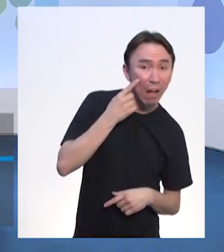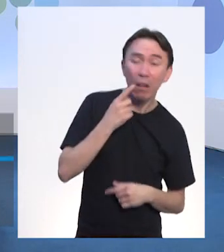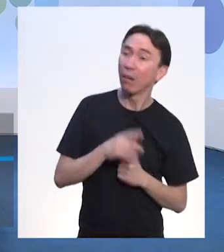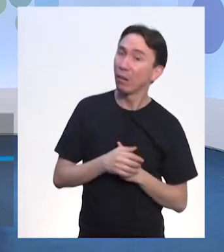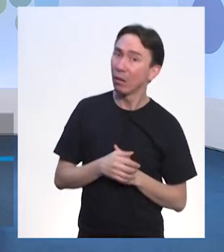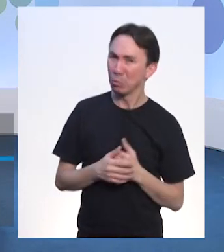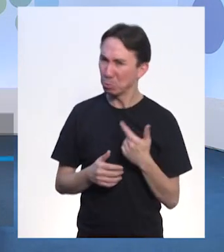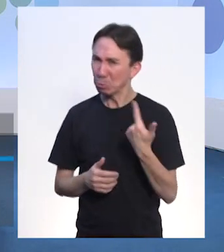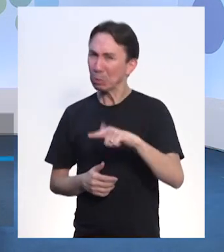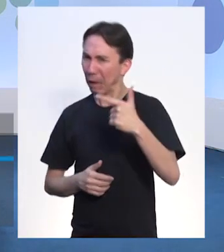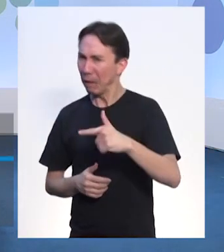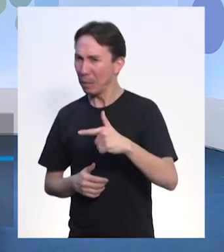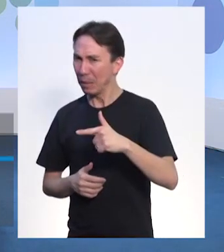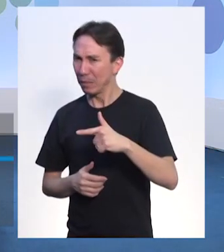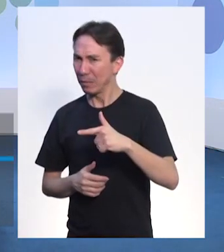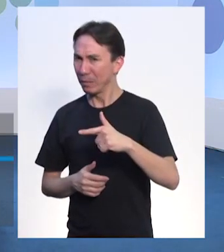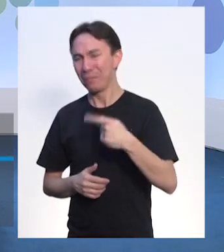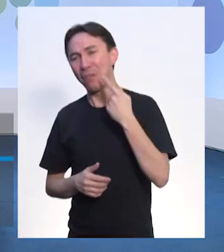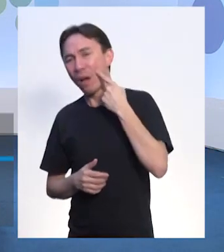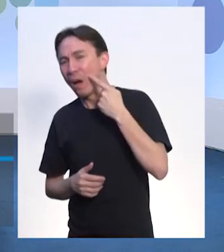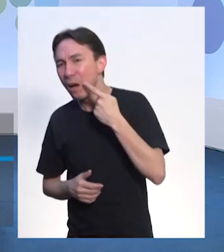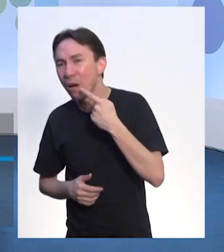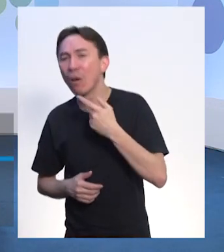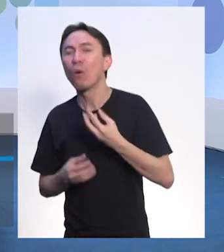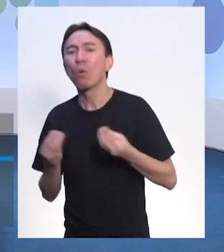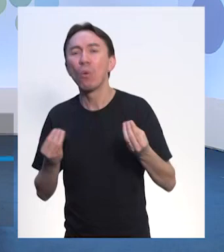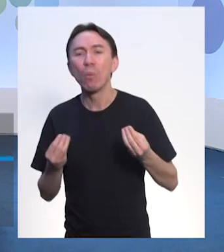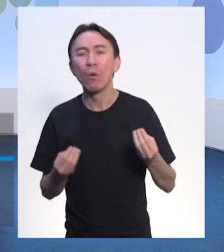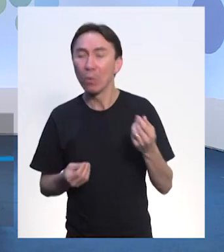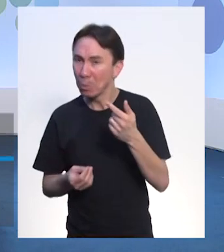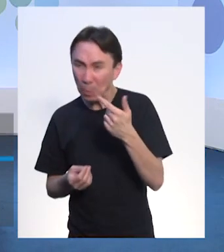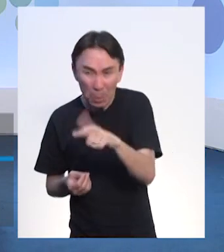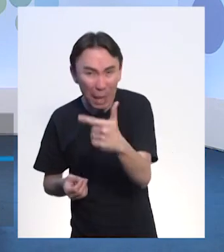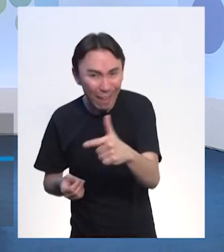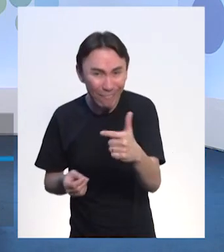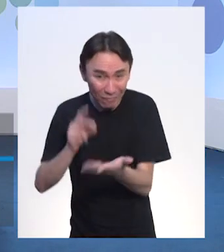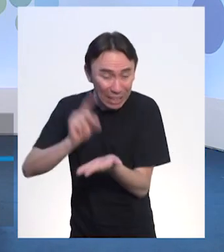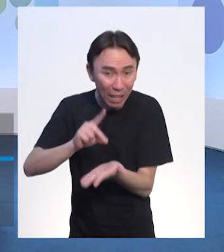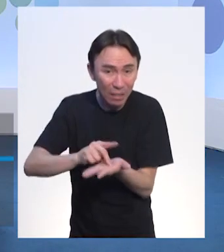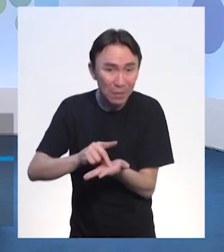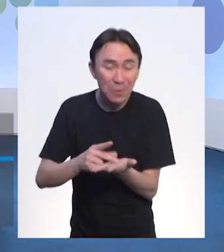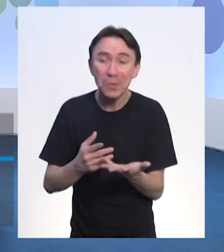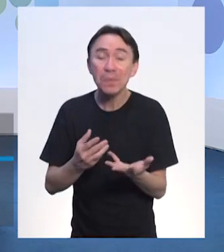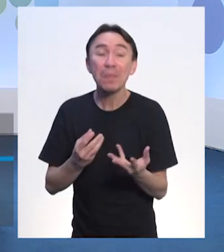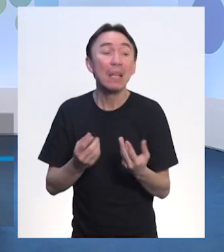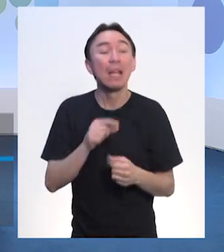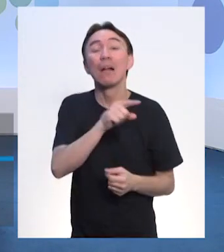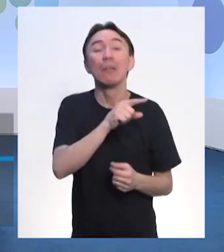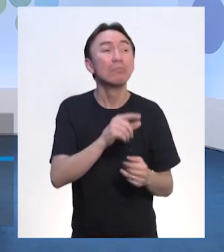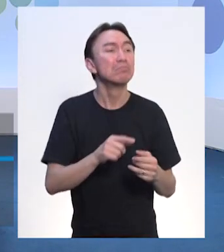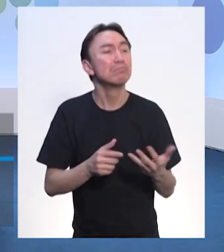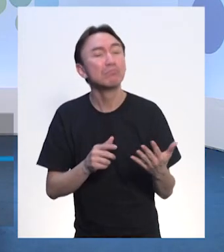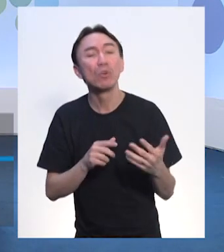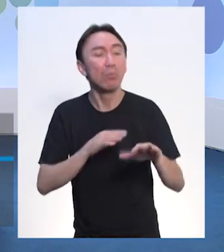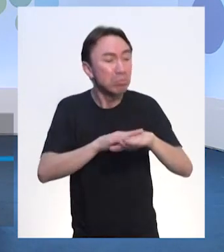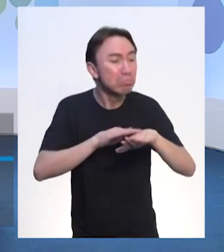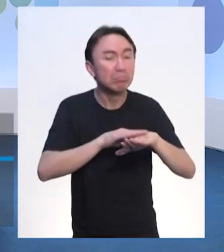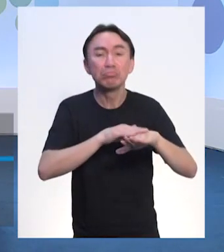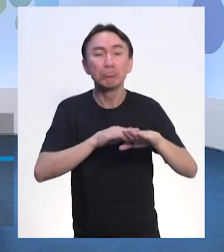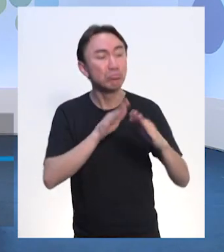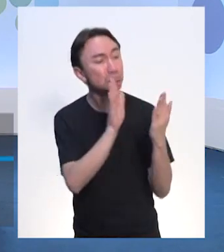não é, Juliana? E aí, se não tiver realmente, como que a gente pode conversar sobre isso? Com quem podemos conversar,